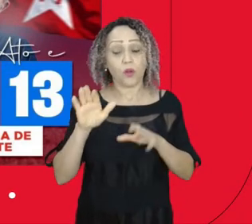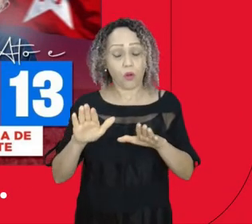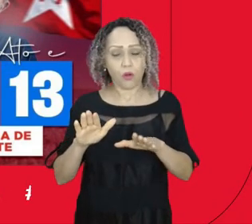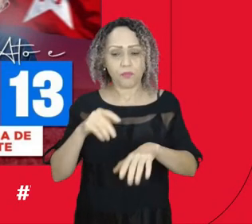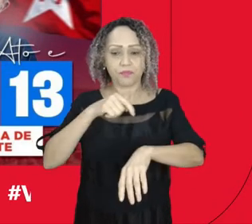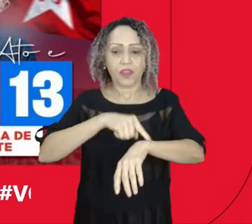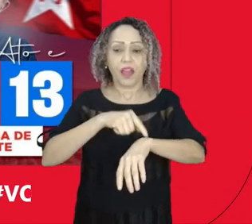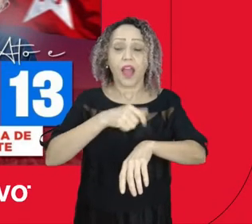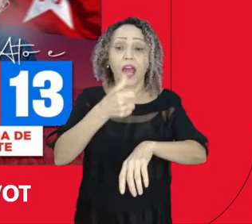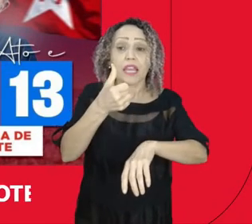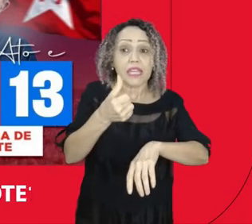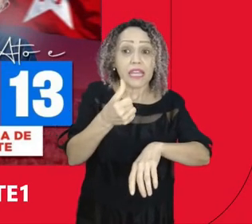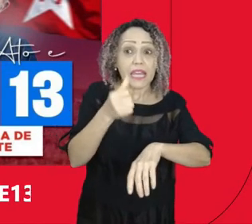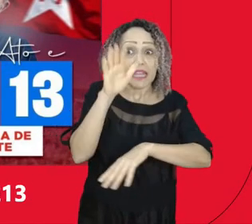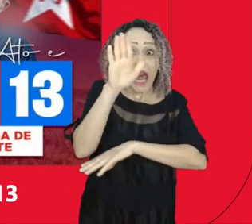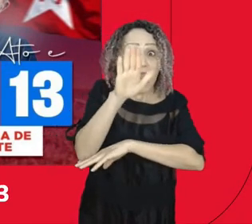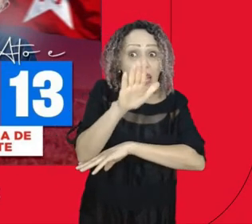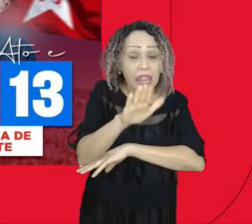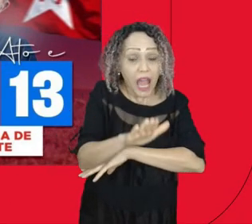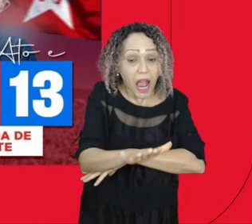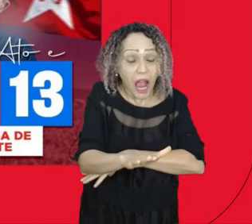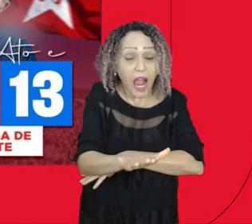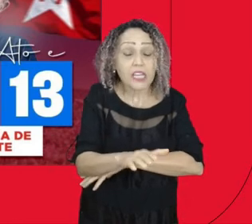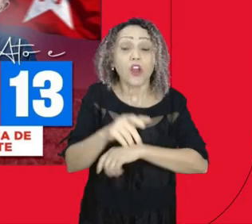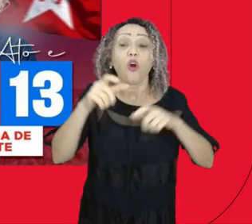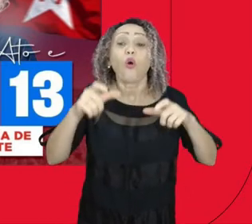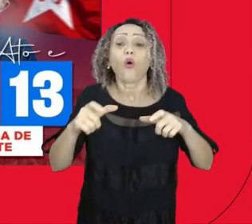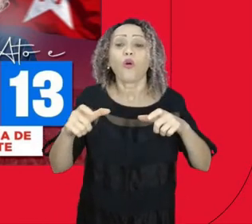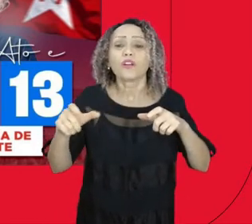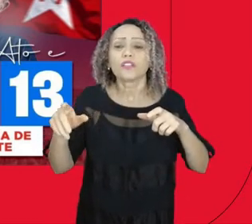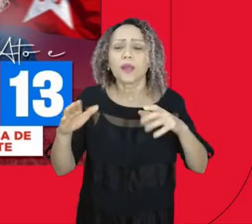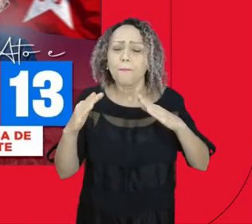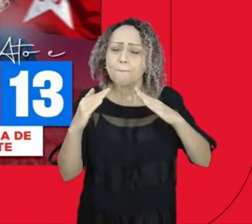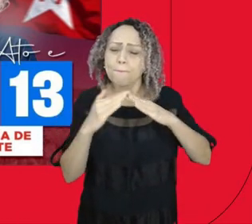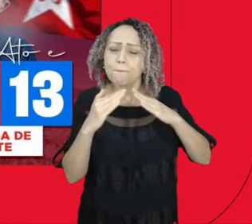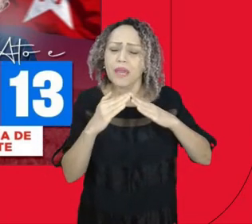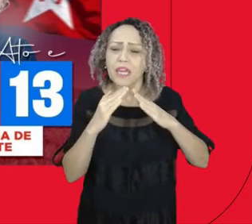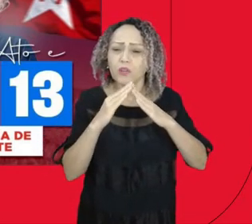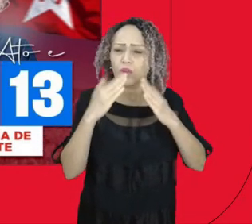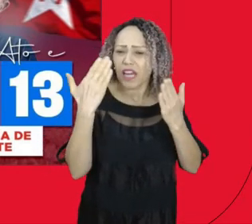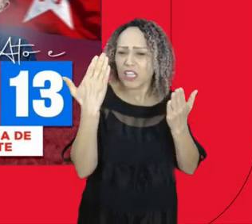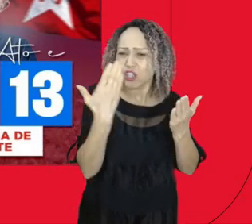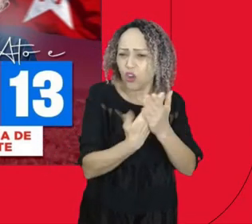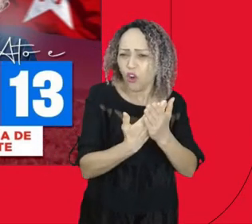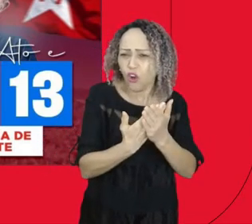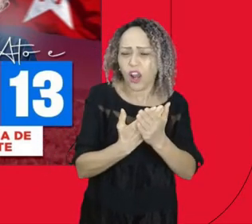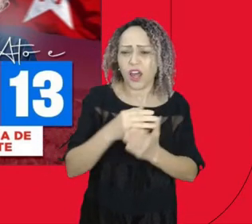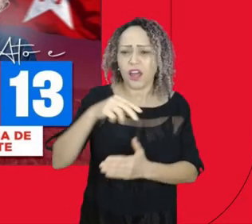rotatória do bairro Tropical 1, próximo à escola Nelson Mandela. Então, hoje, em